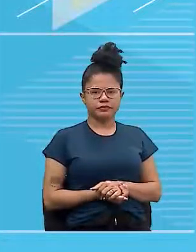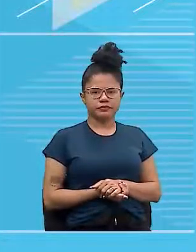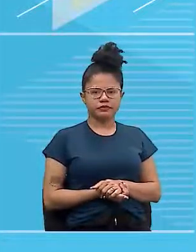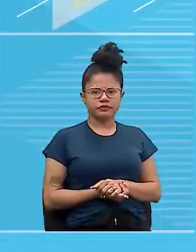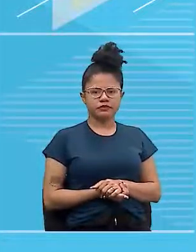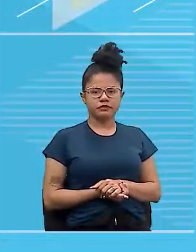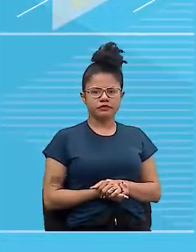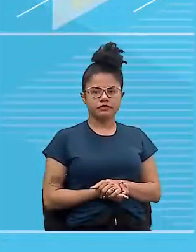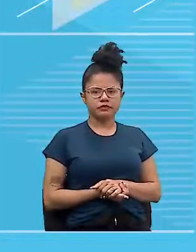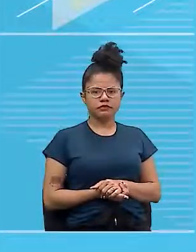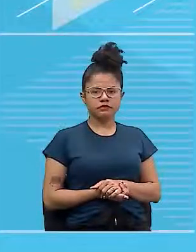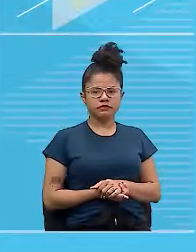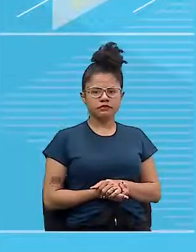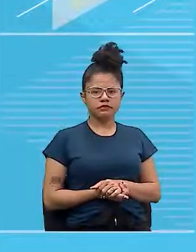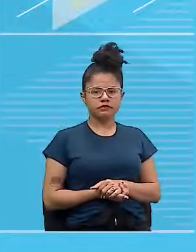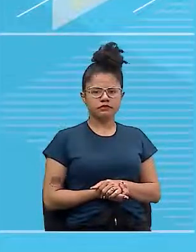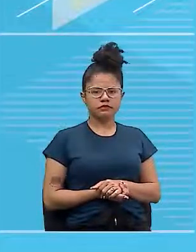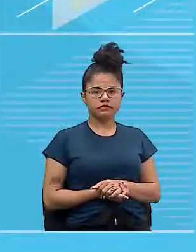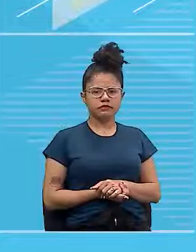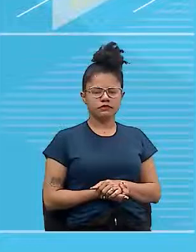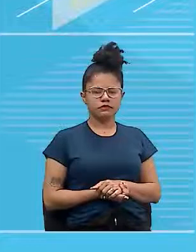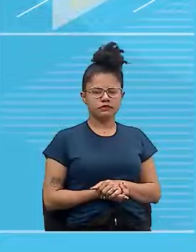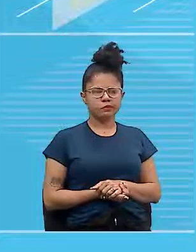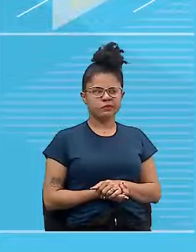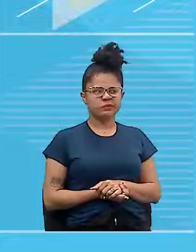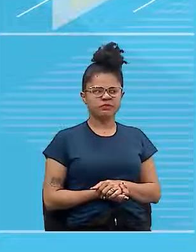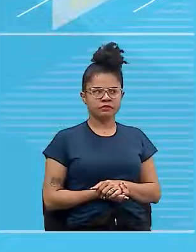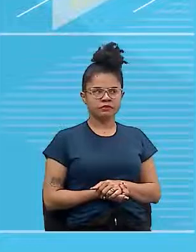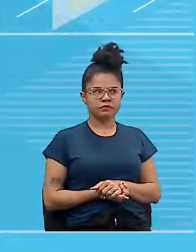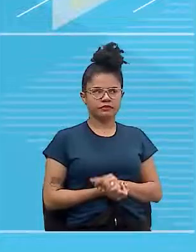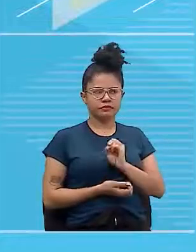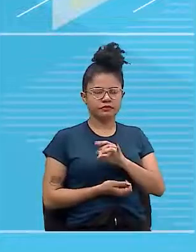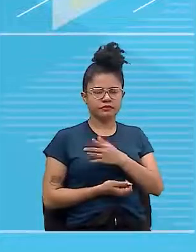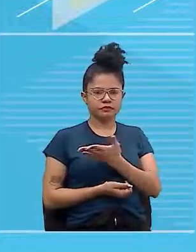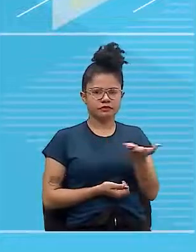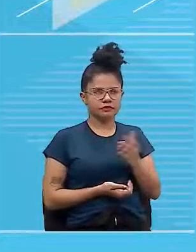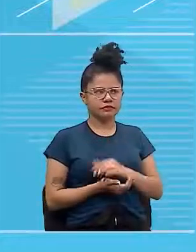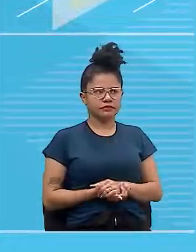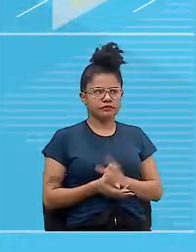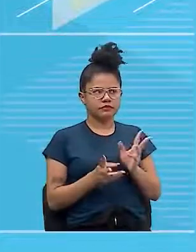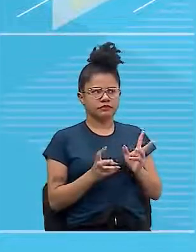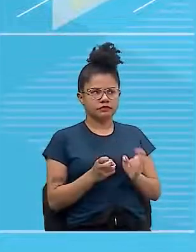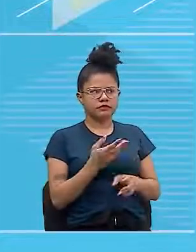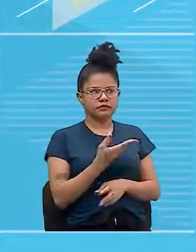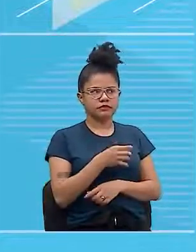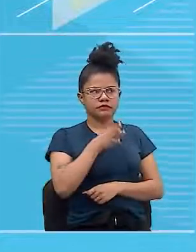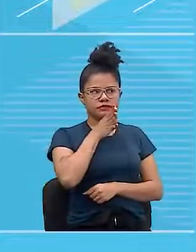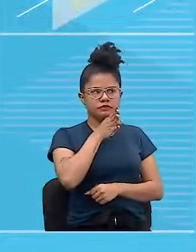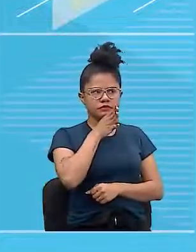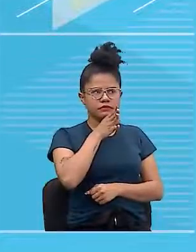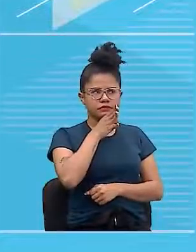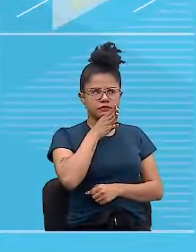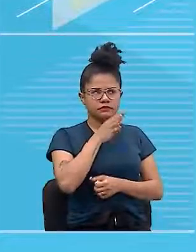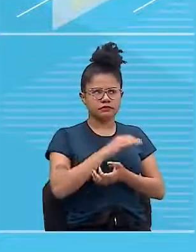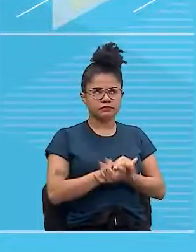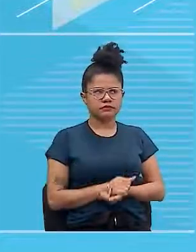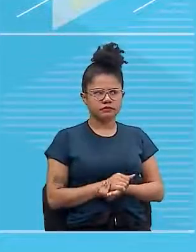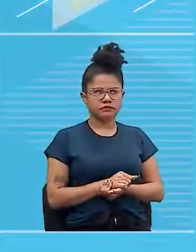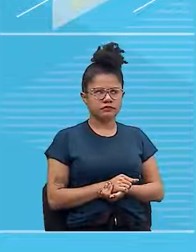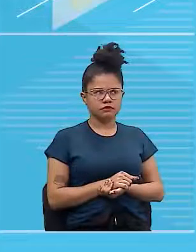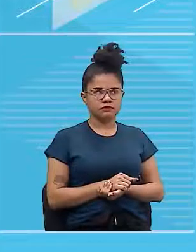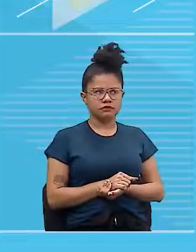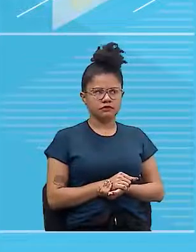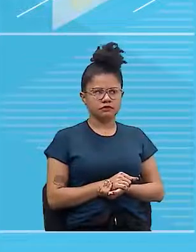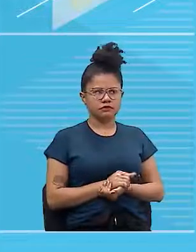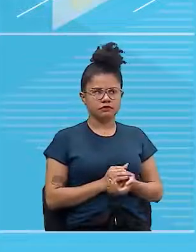Então quando você compreende que a conhecer a estrutura dos carboidratos das proteínas e dos